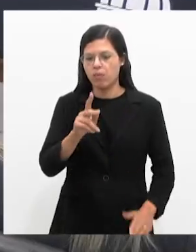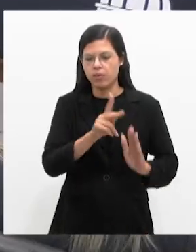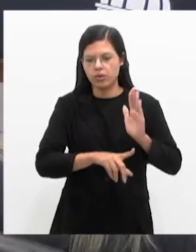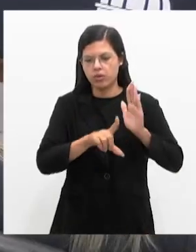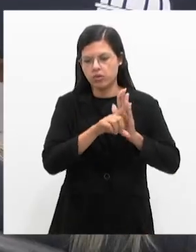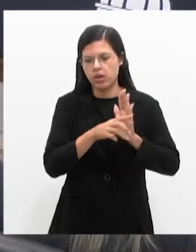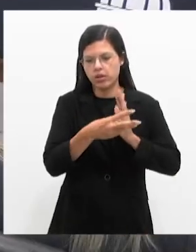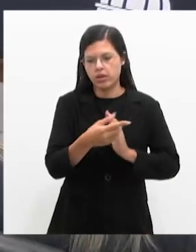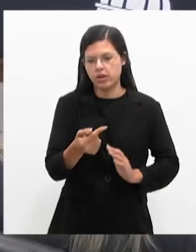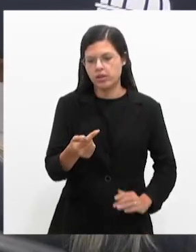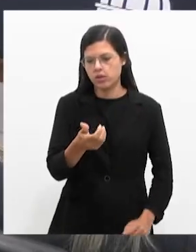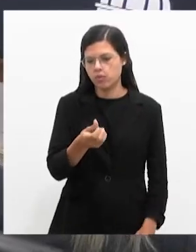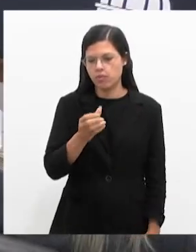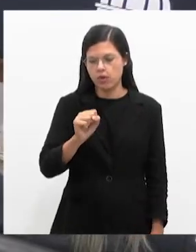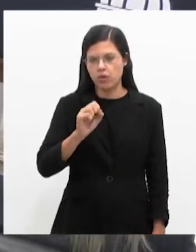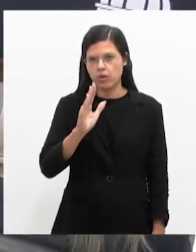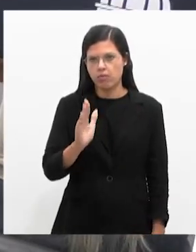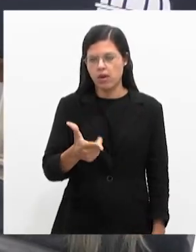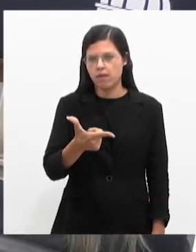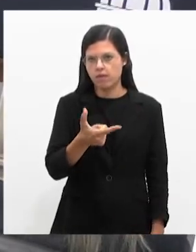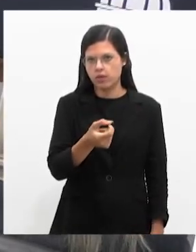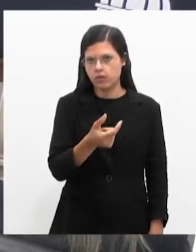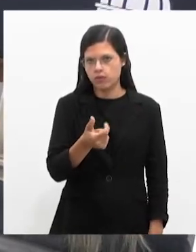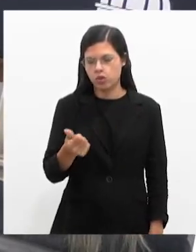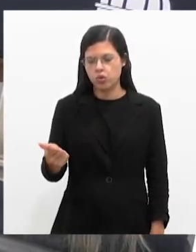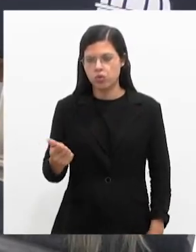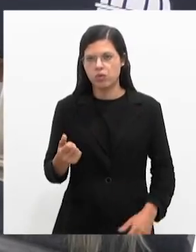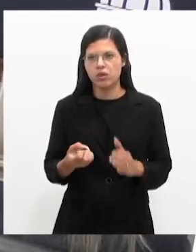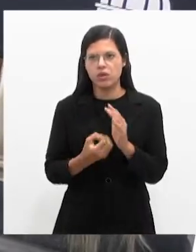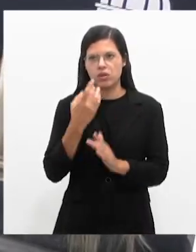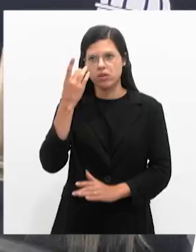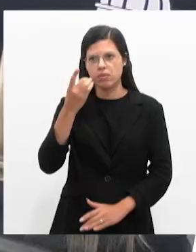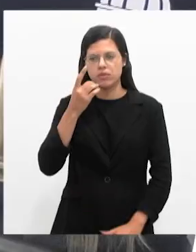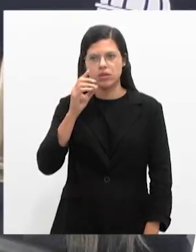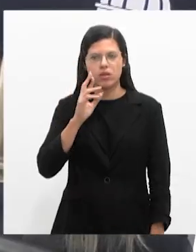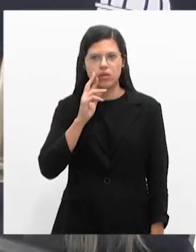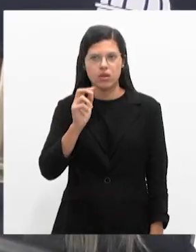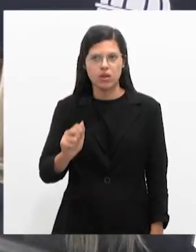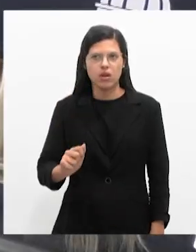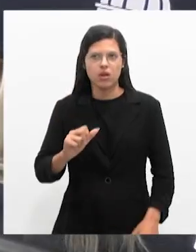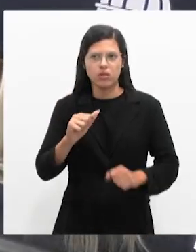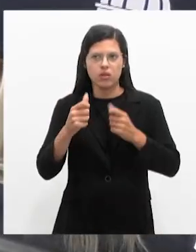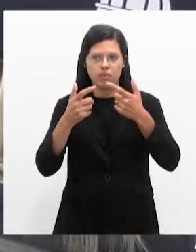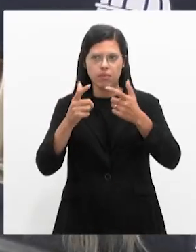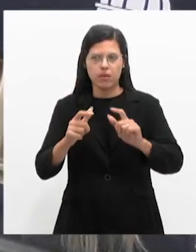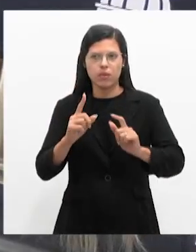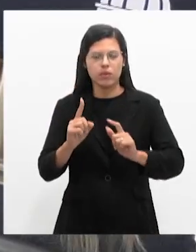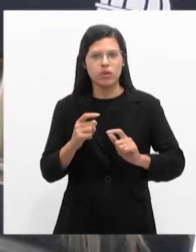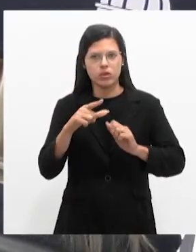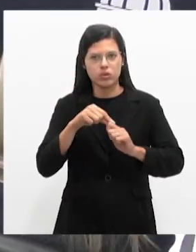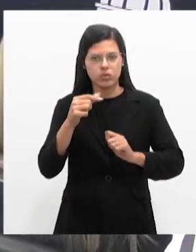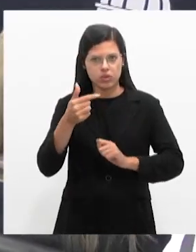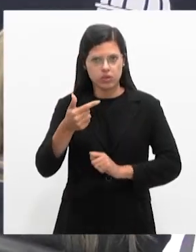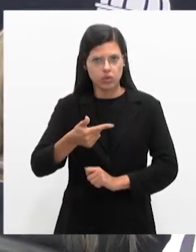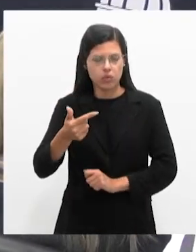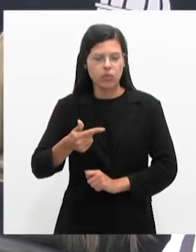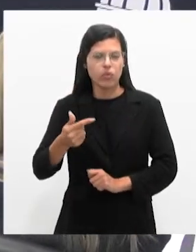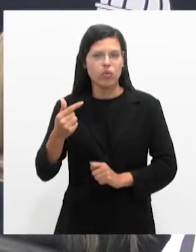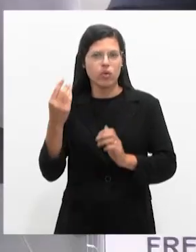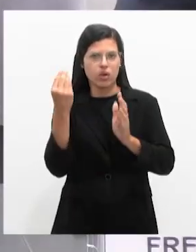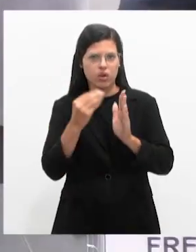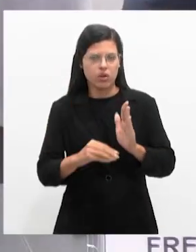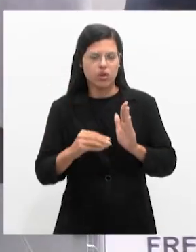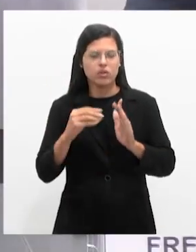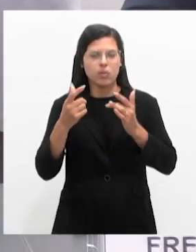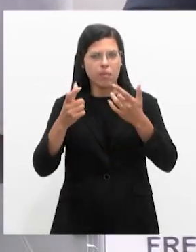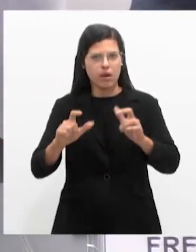de lei 3768 de 21, de autoria do deputado Rodrigo Amorim, que altera o parágrafo único do artigo 2º e acrescenta o parágrafo 3º ao artigo